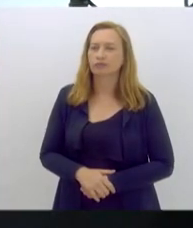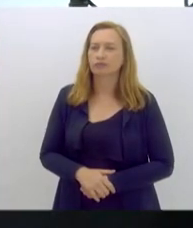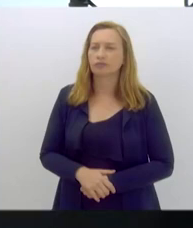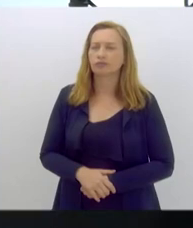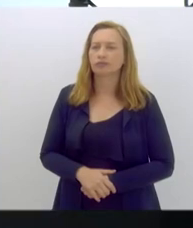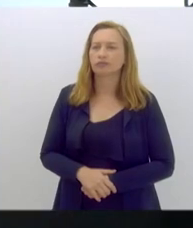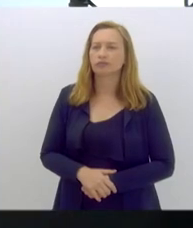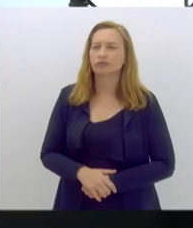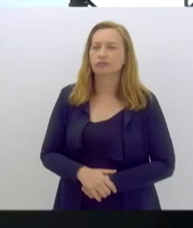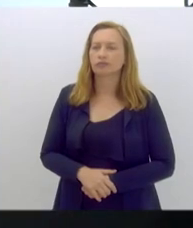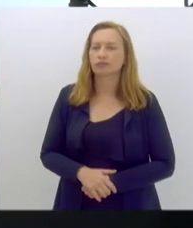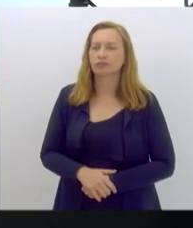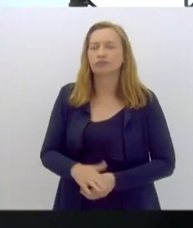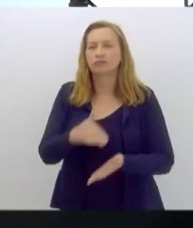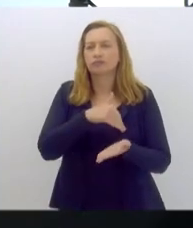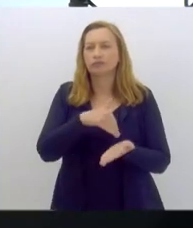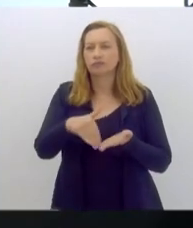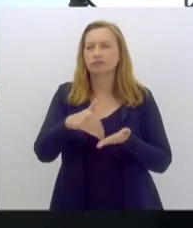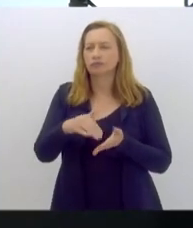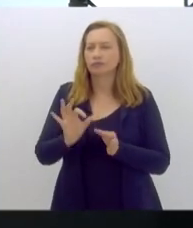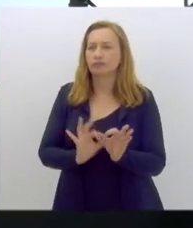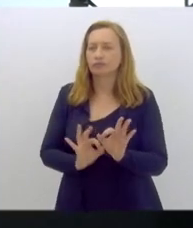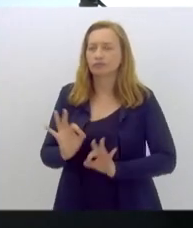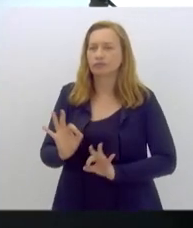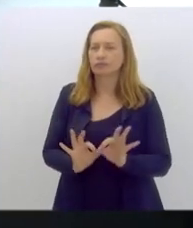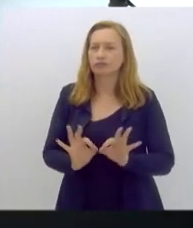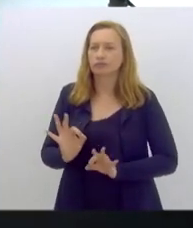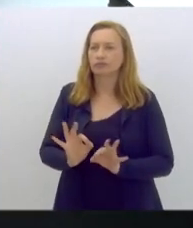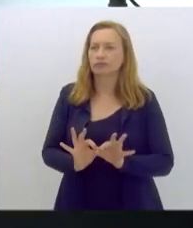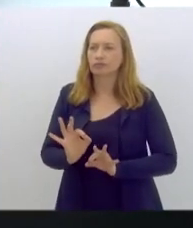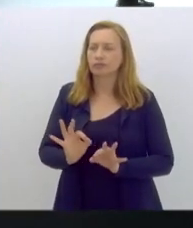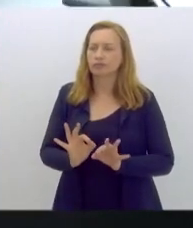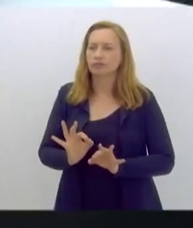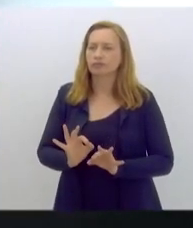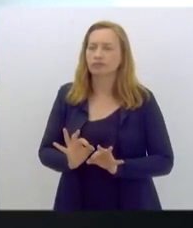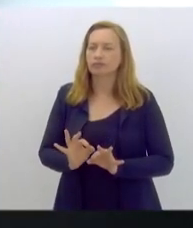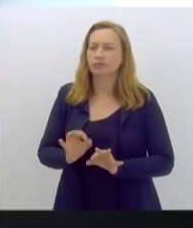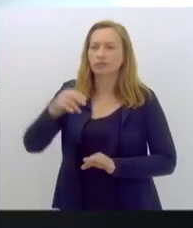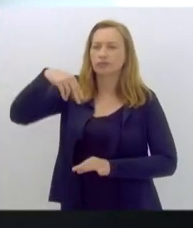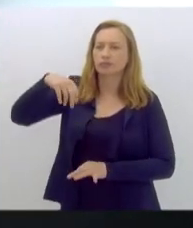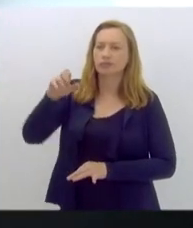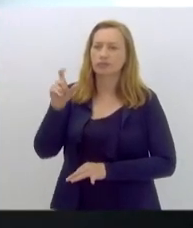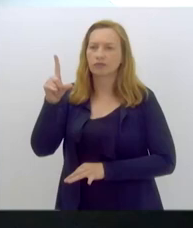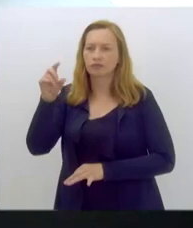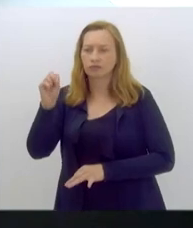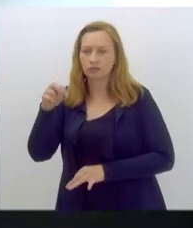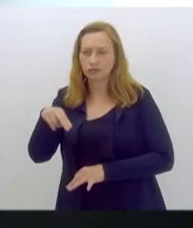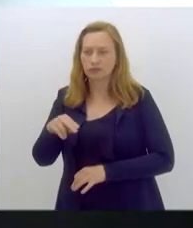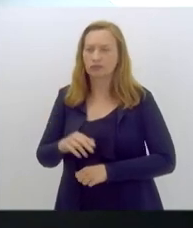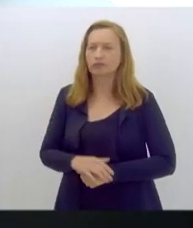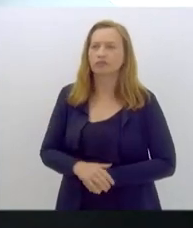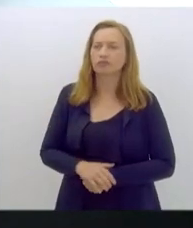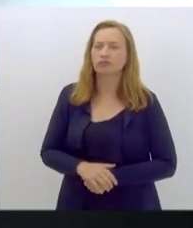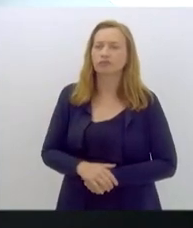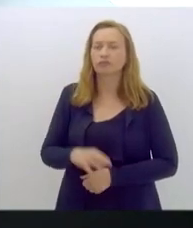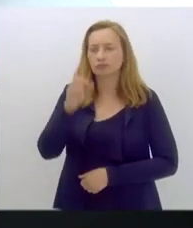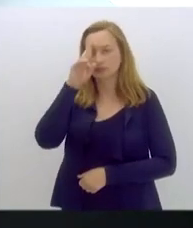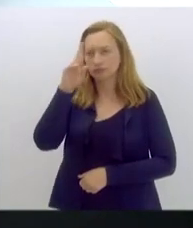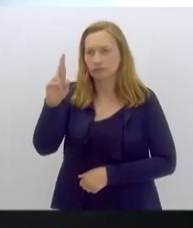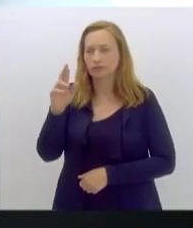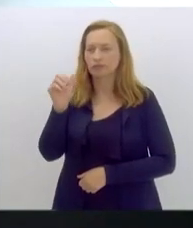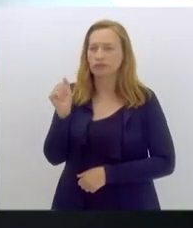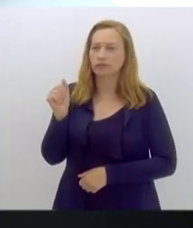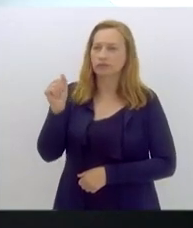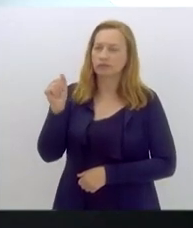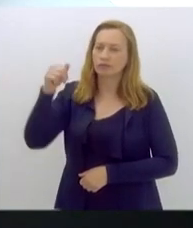secretário de planejamento Nelson Rocha se o